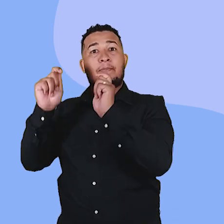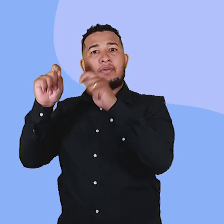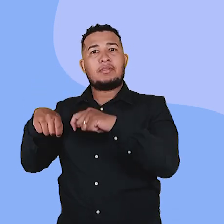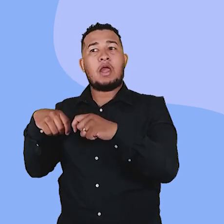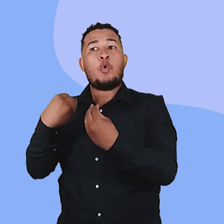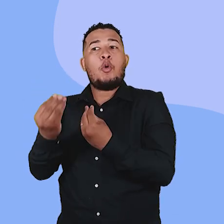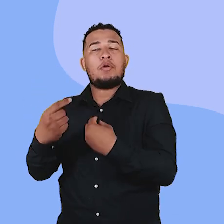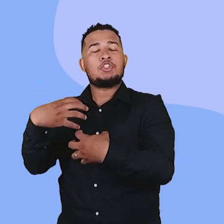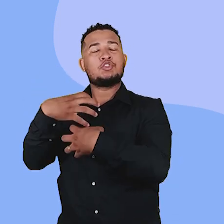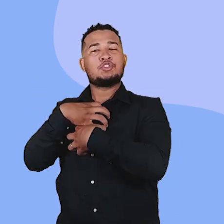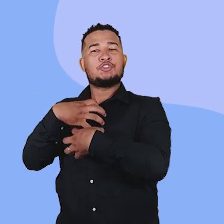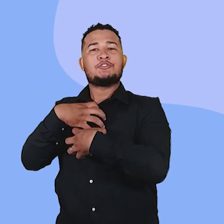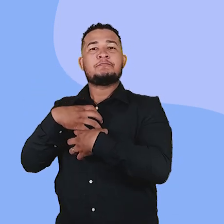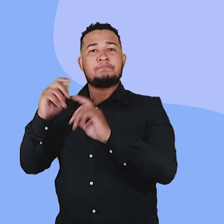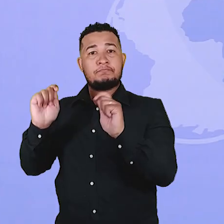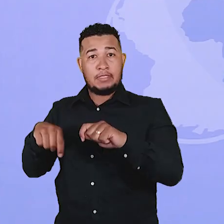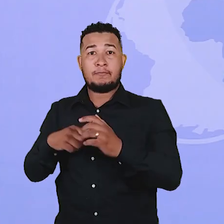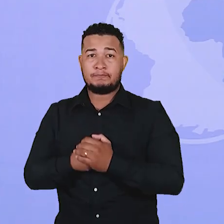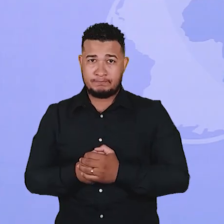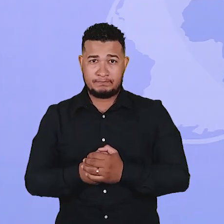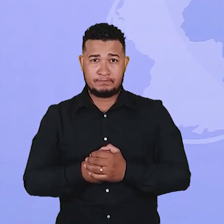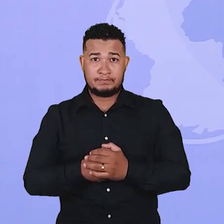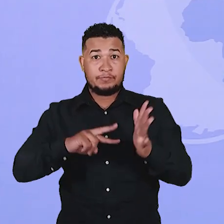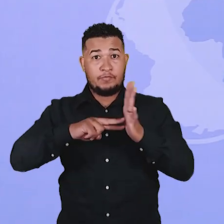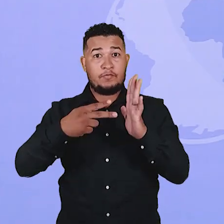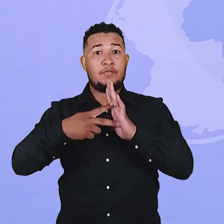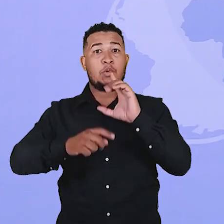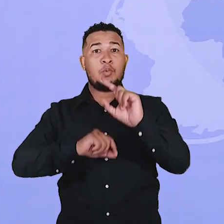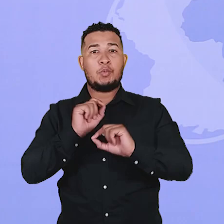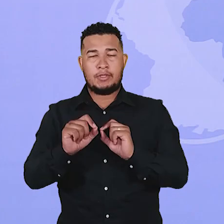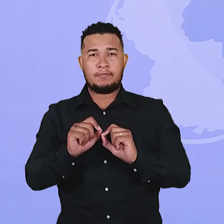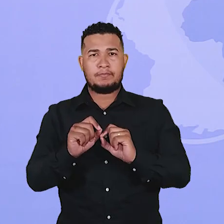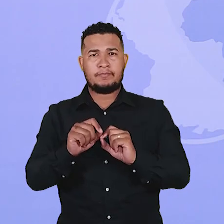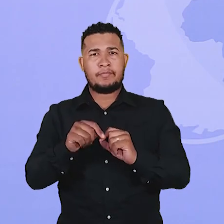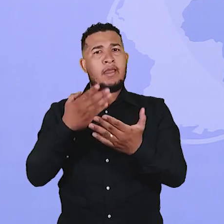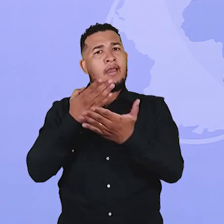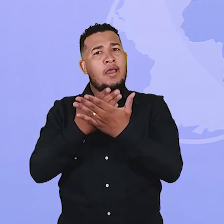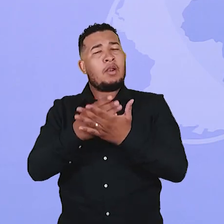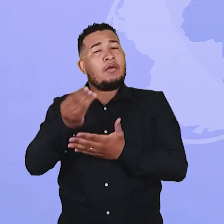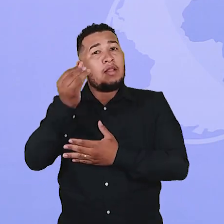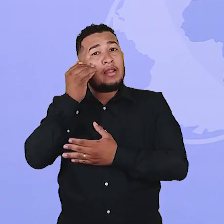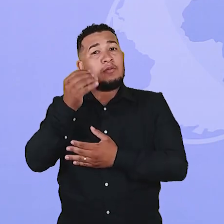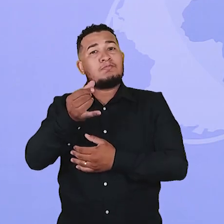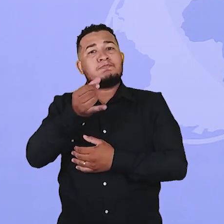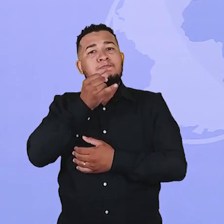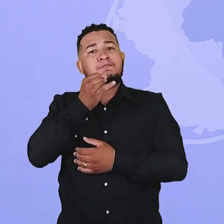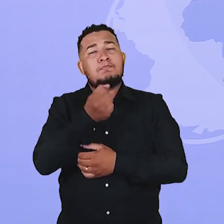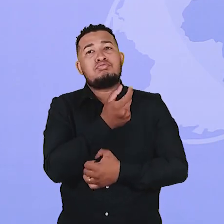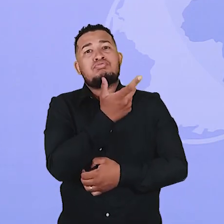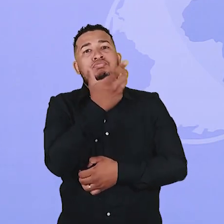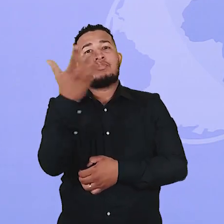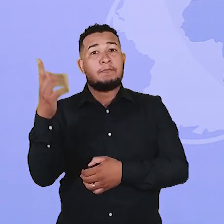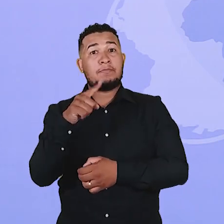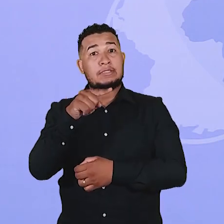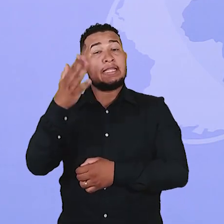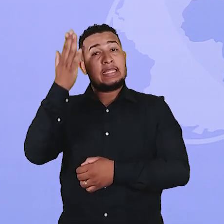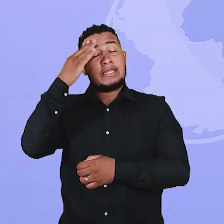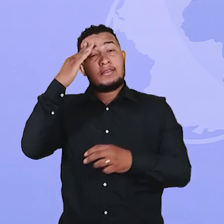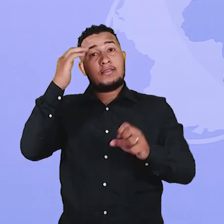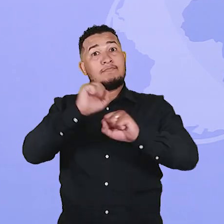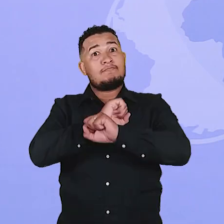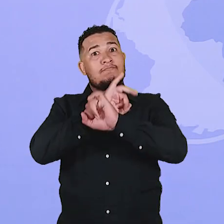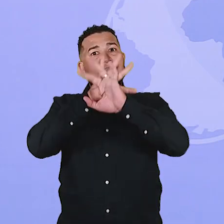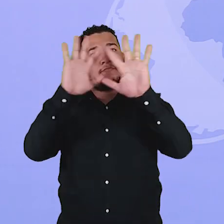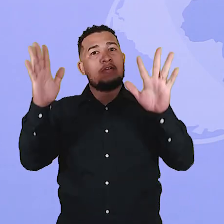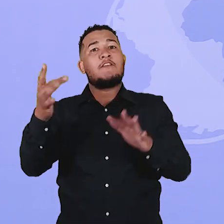perceber por nossos sentidos. Então vem comigo. Aqui na aula eu procuro colocar vários exemplos para deixar mais fácil